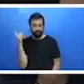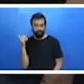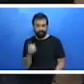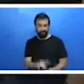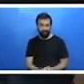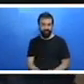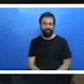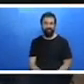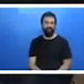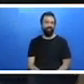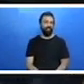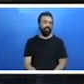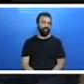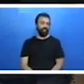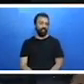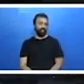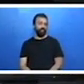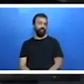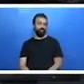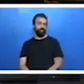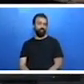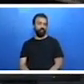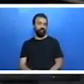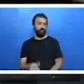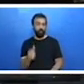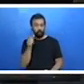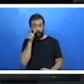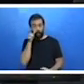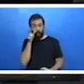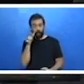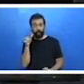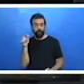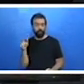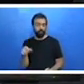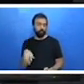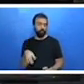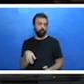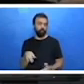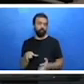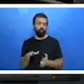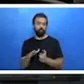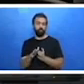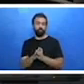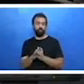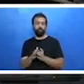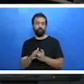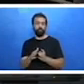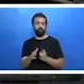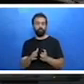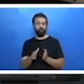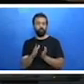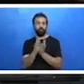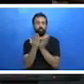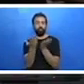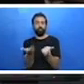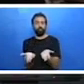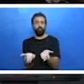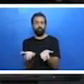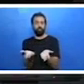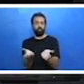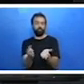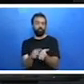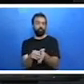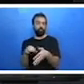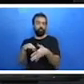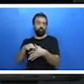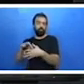acalmar mesmo. E aqui, olha aqui, lembrando dos nossos folhetos de cordel, gente. Olha só que